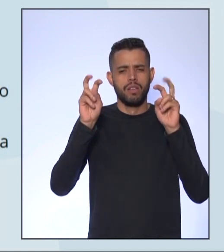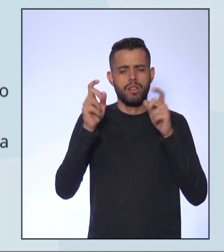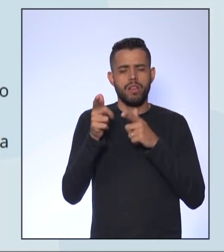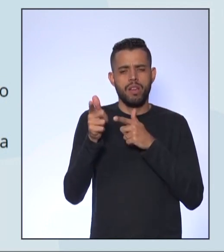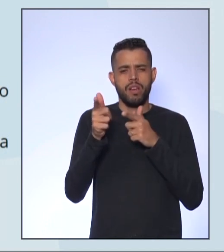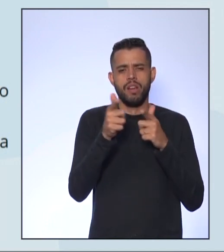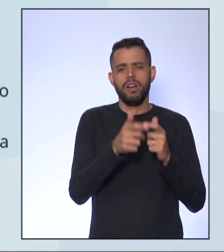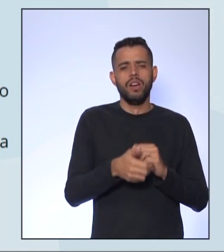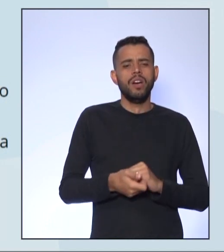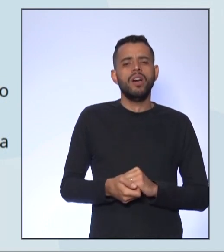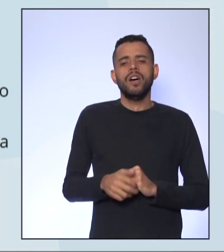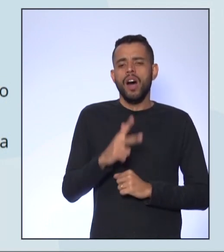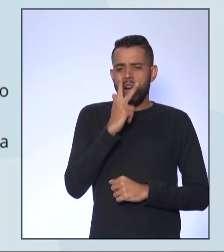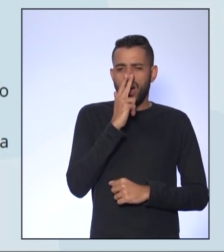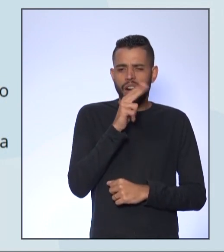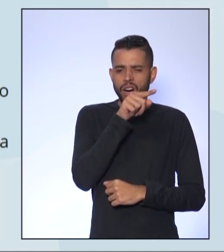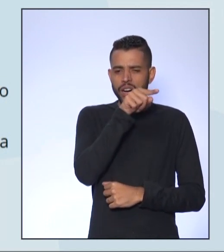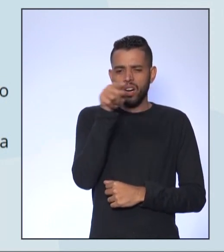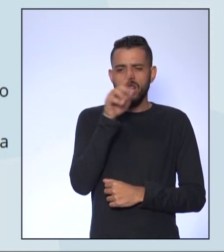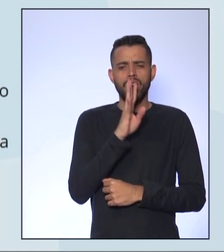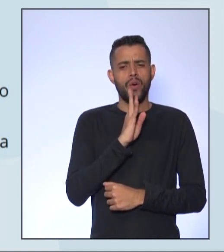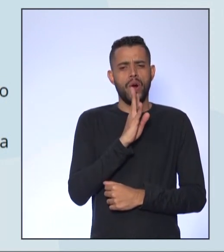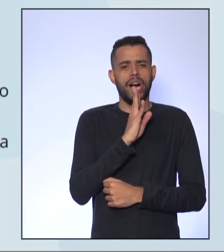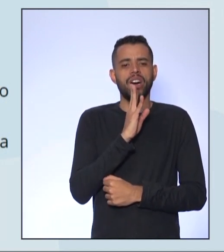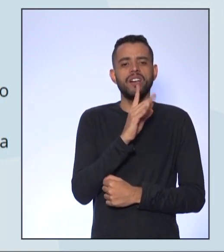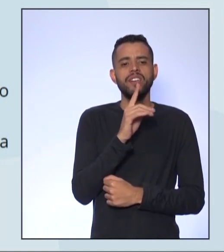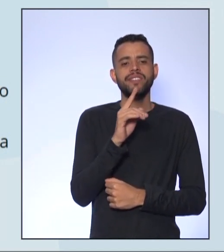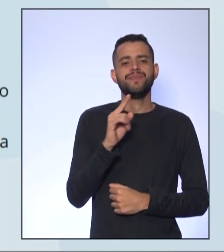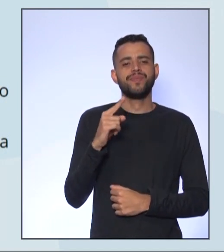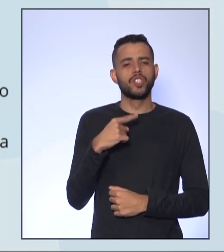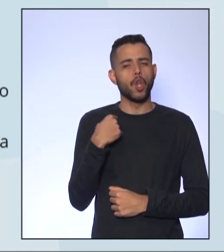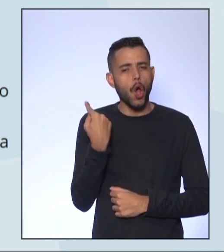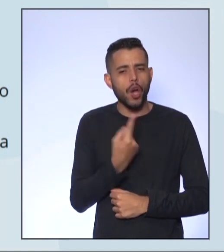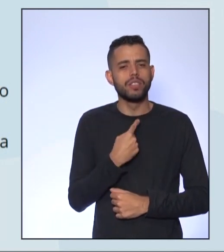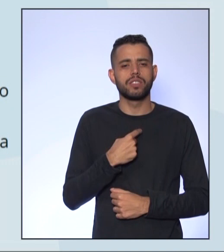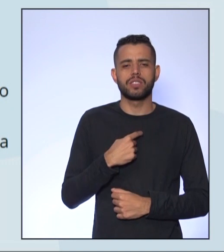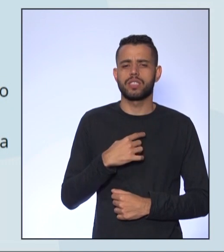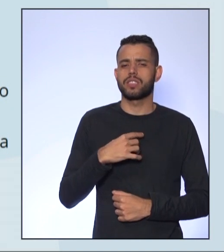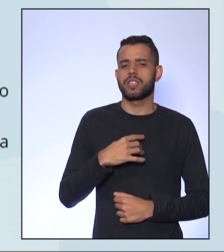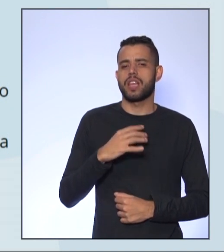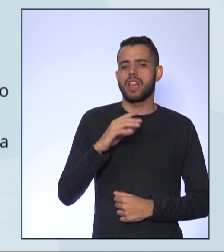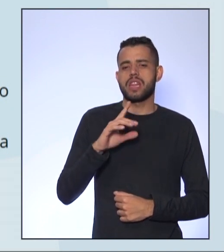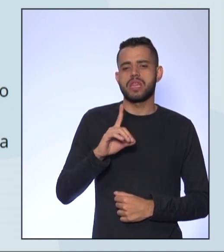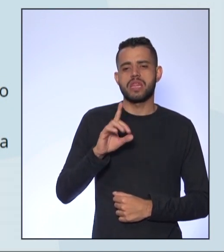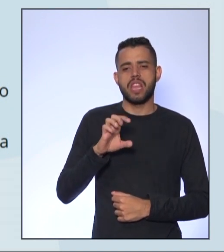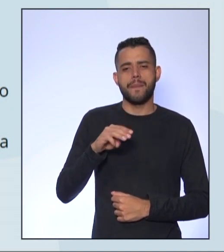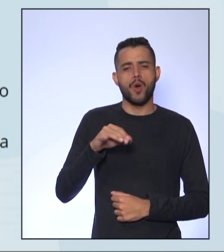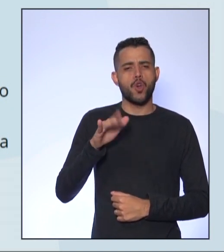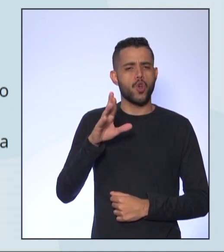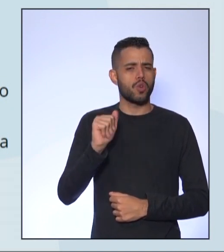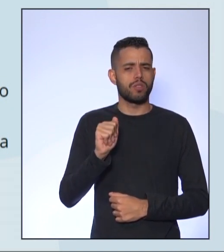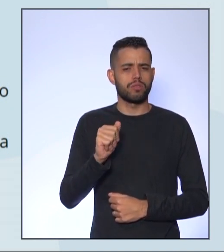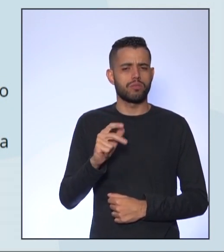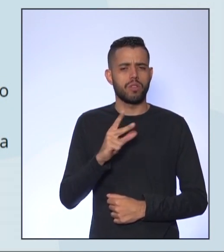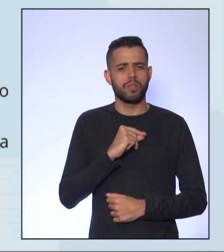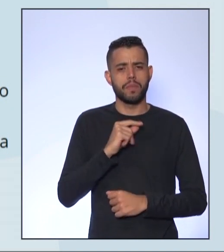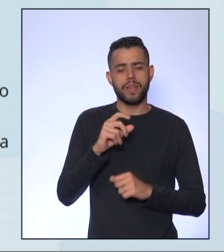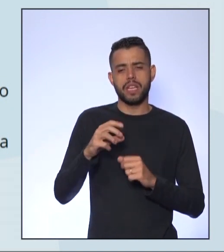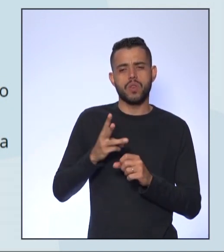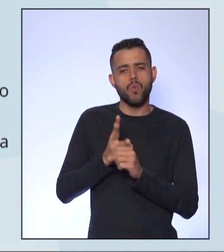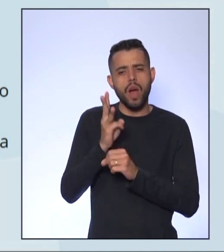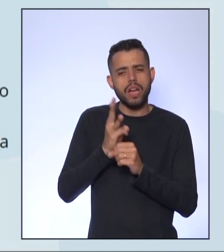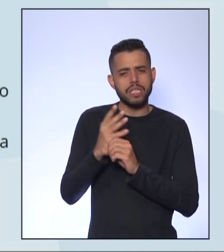contato, né, com alguma dessas expressões. É nóis, demorou. Demorou. Manda um zap para